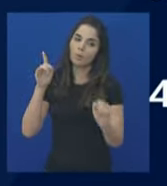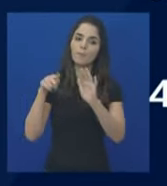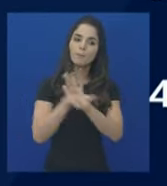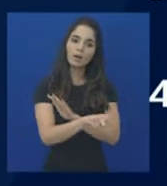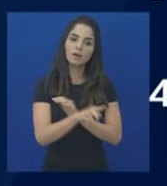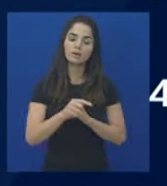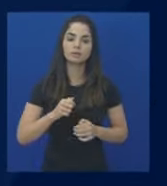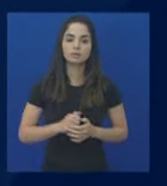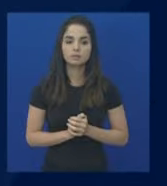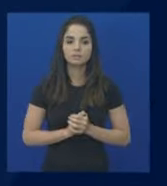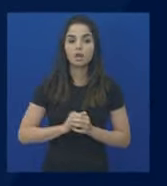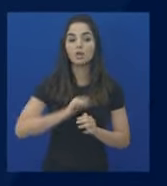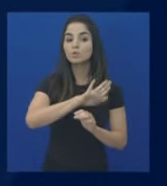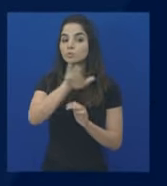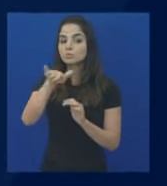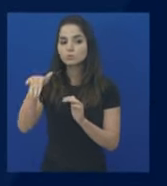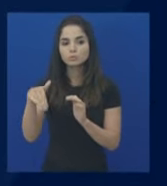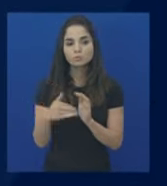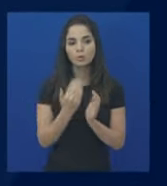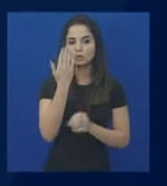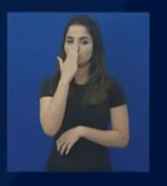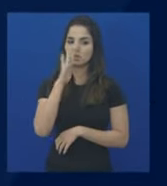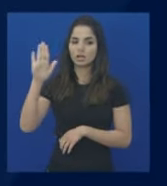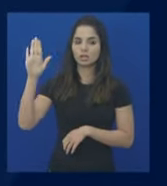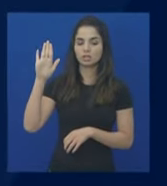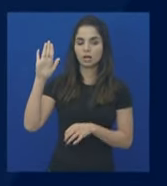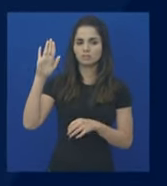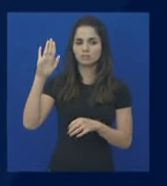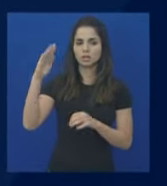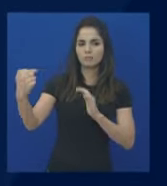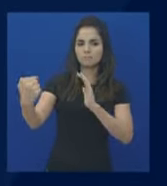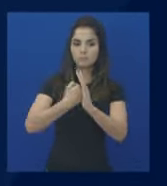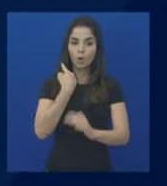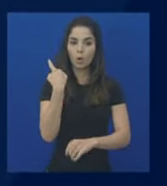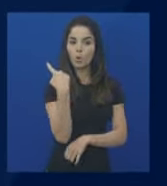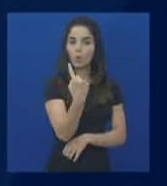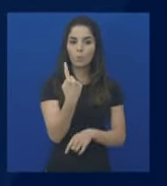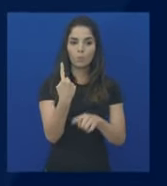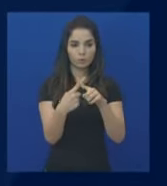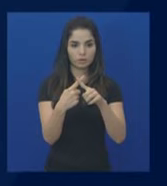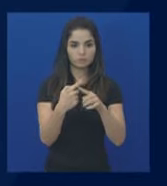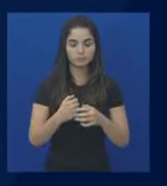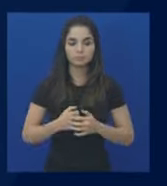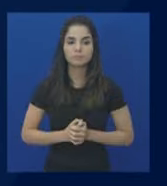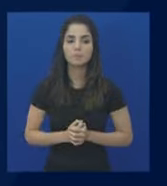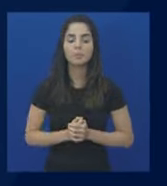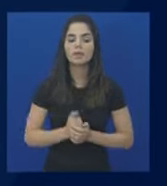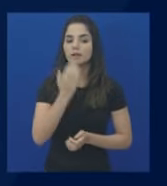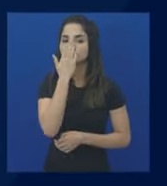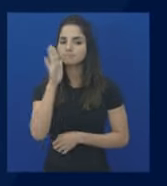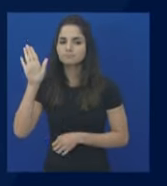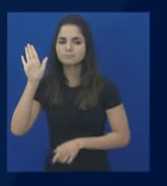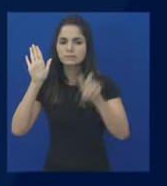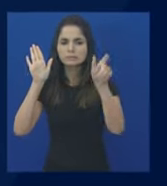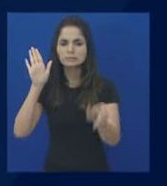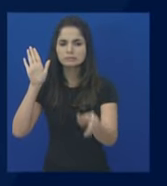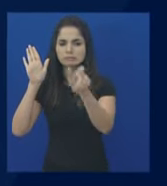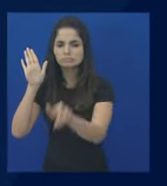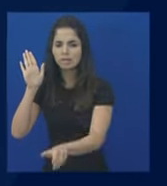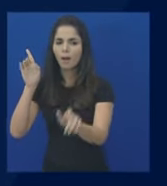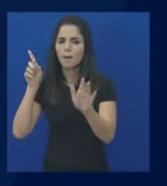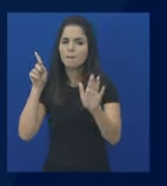E todos os candidatos terão que ser questionados uma vez. Cada candidato terá que perguntar a quem